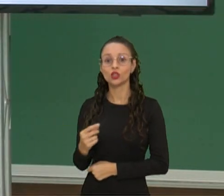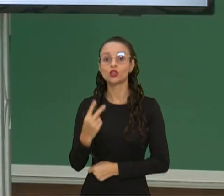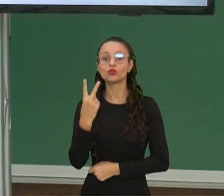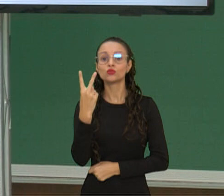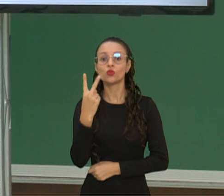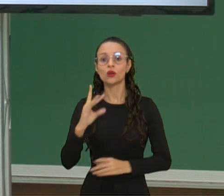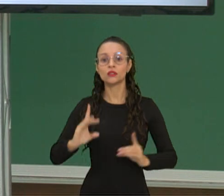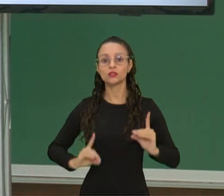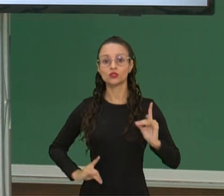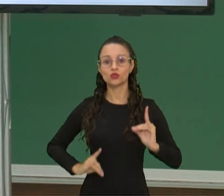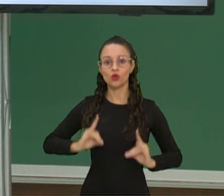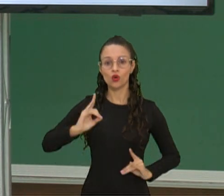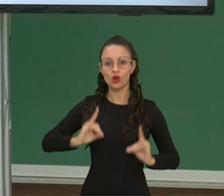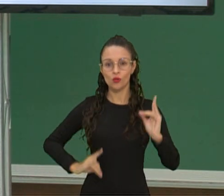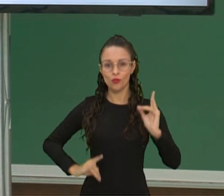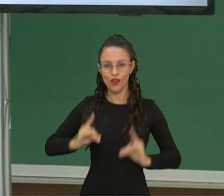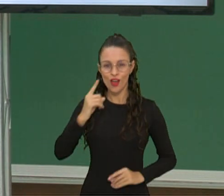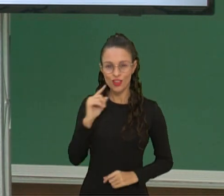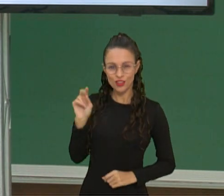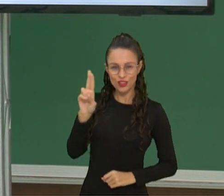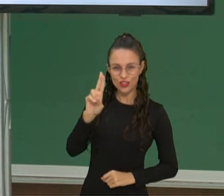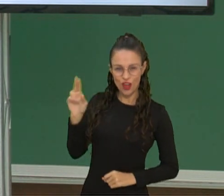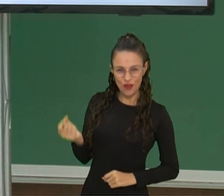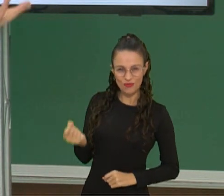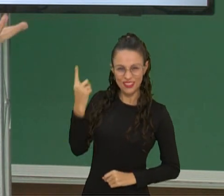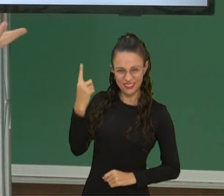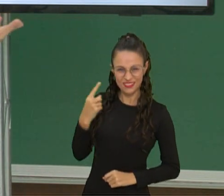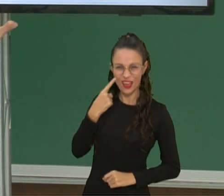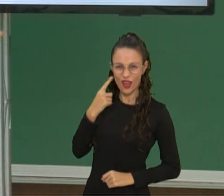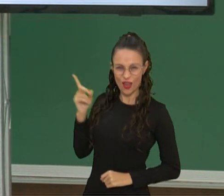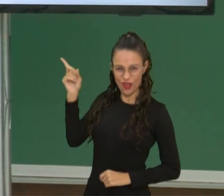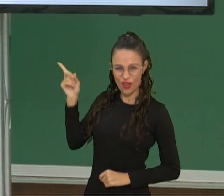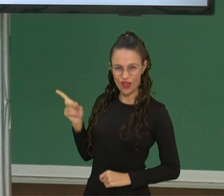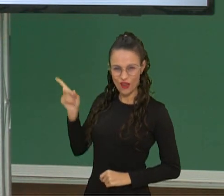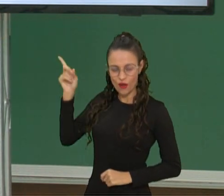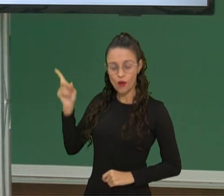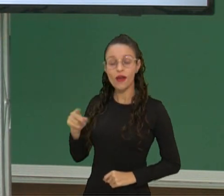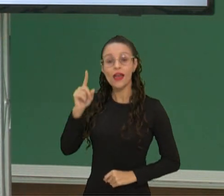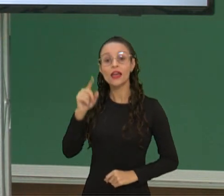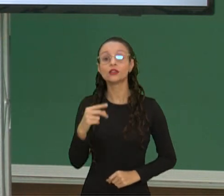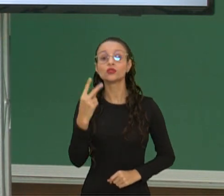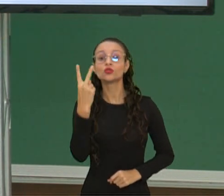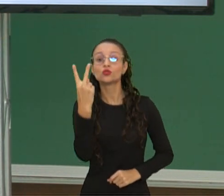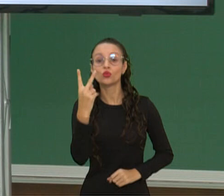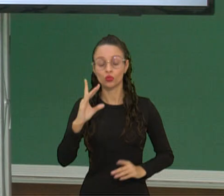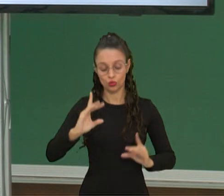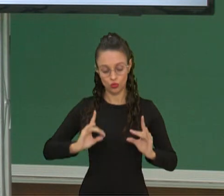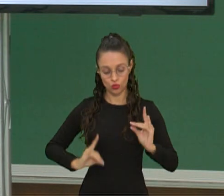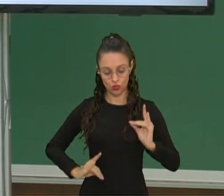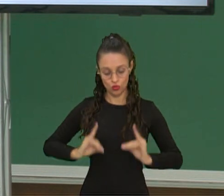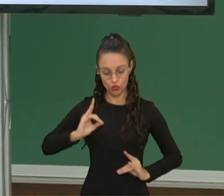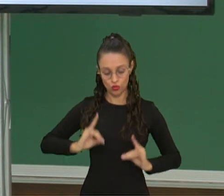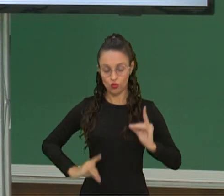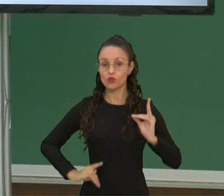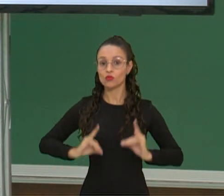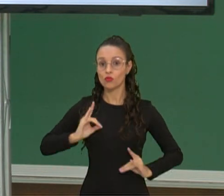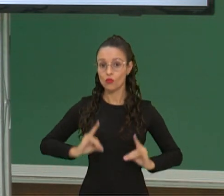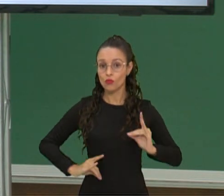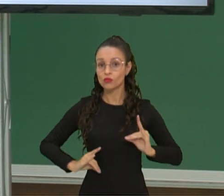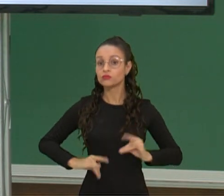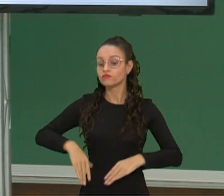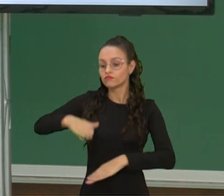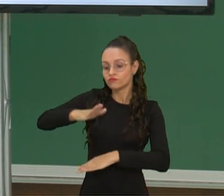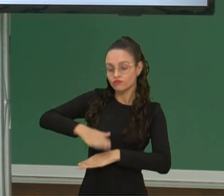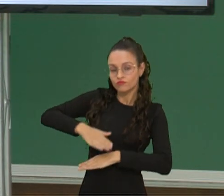dois hormônios esses nomes esquisitos aqui leptina e grelina são dois hormônios que o nosso corpo produz e